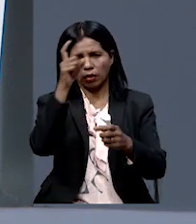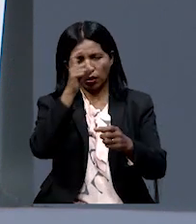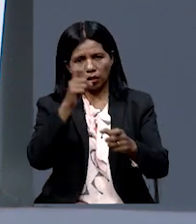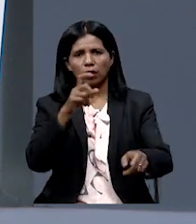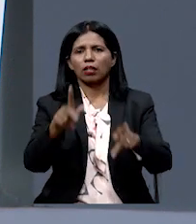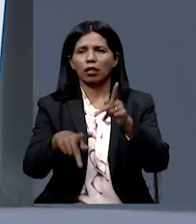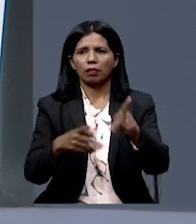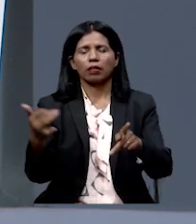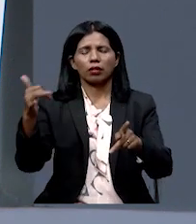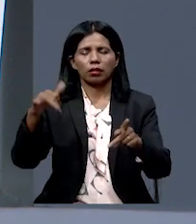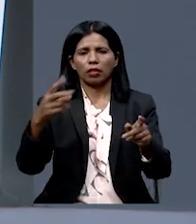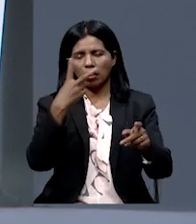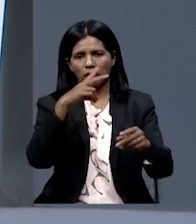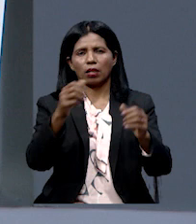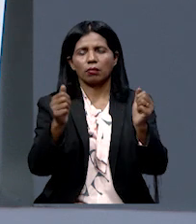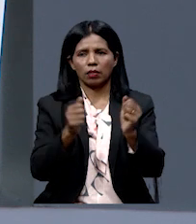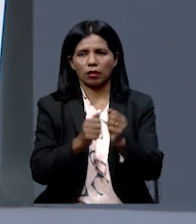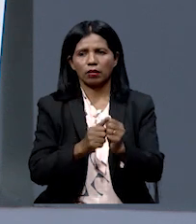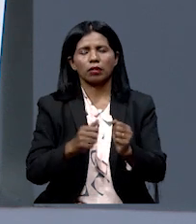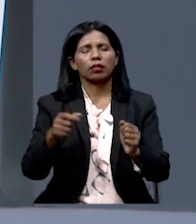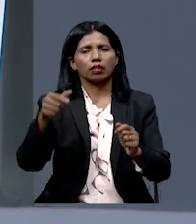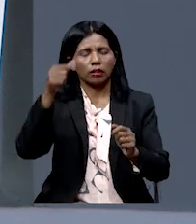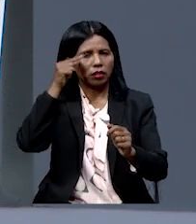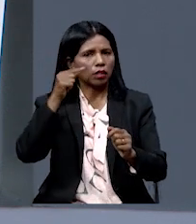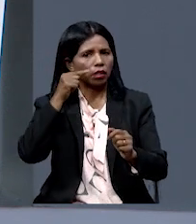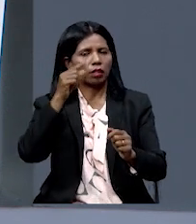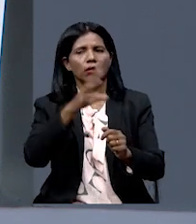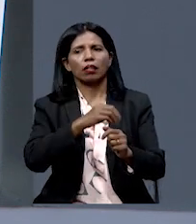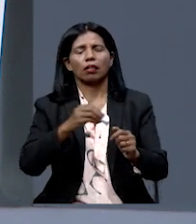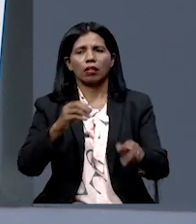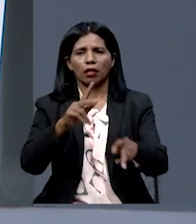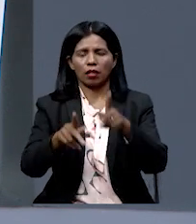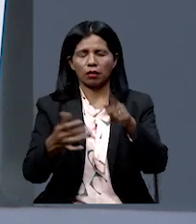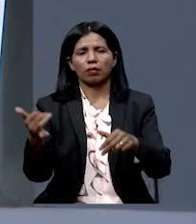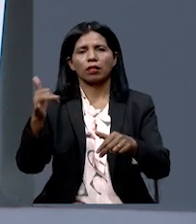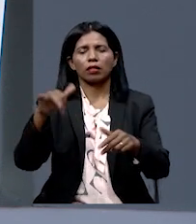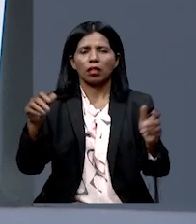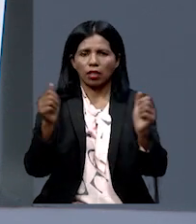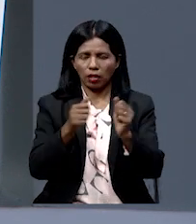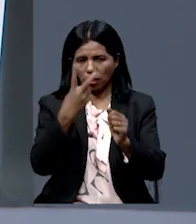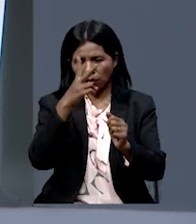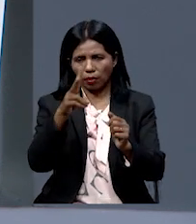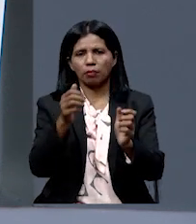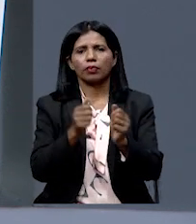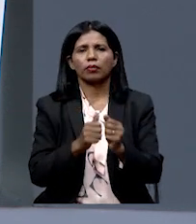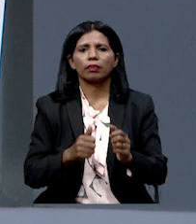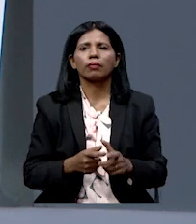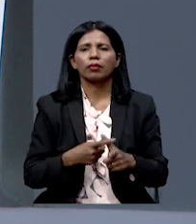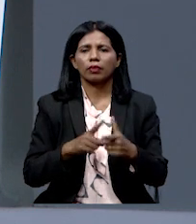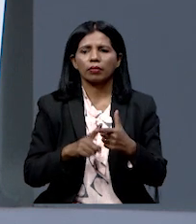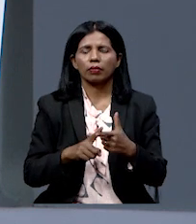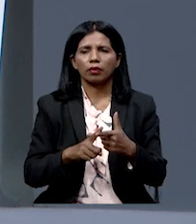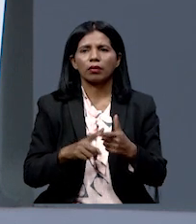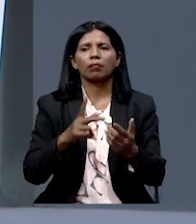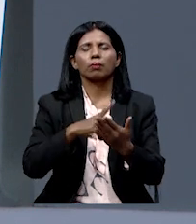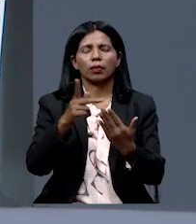neve akompanya a gênero ema sexu ema sira neve akompanya i